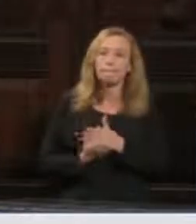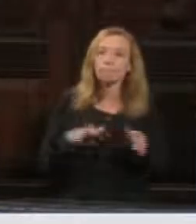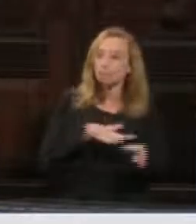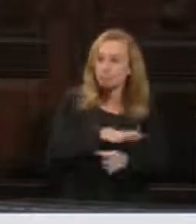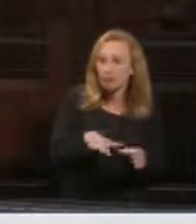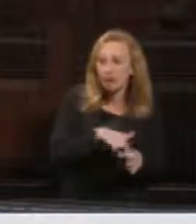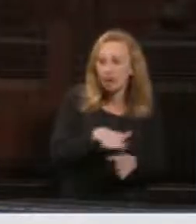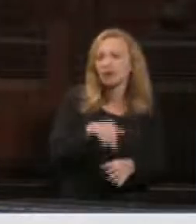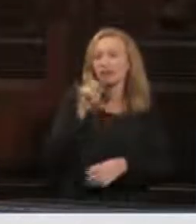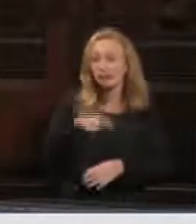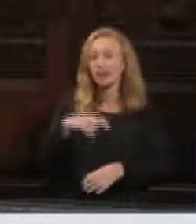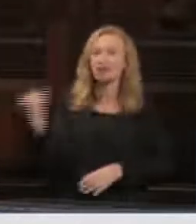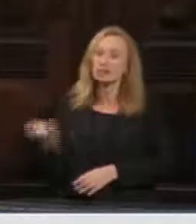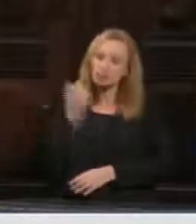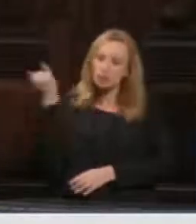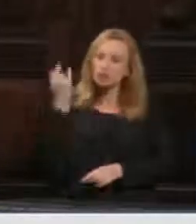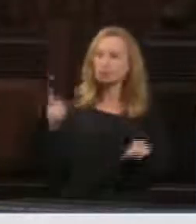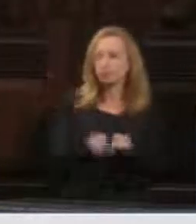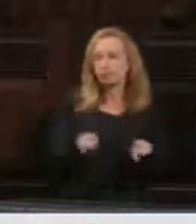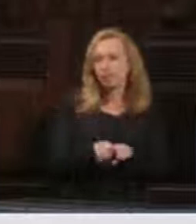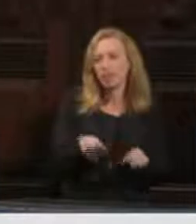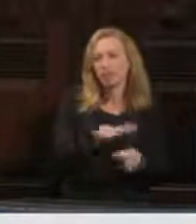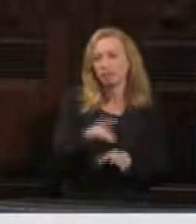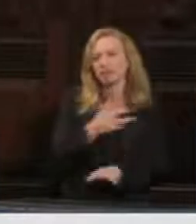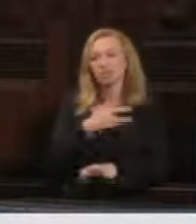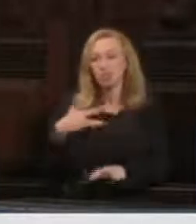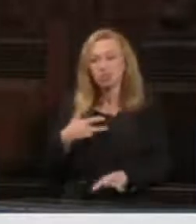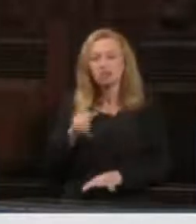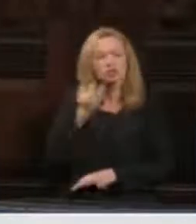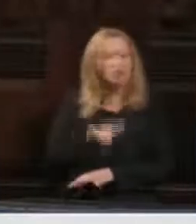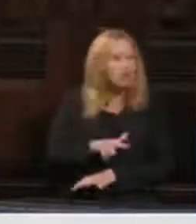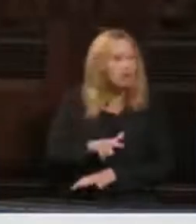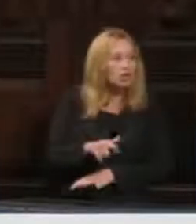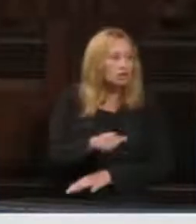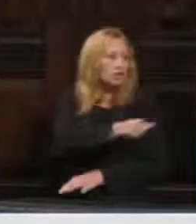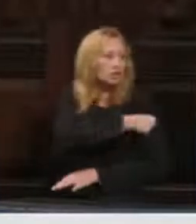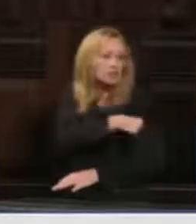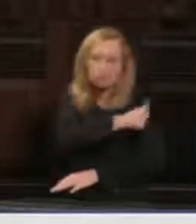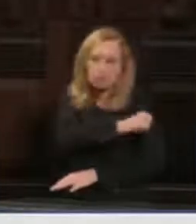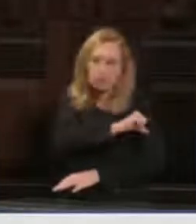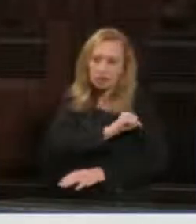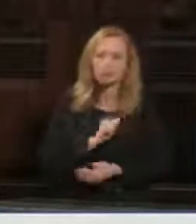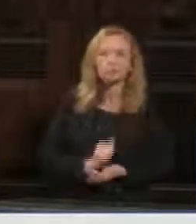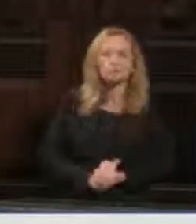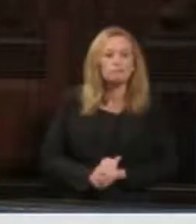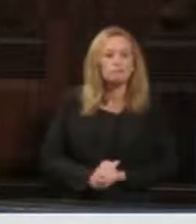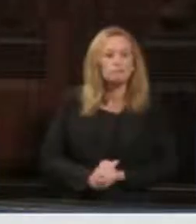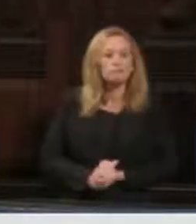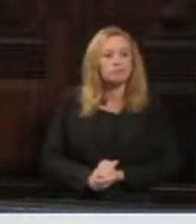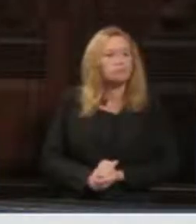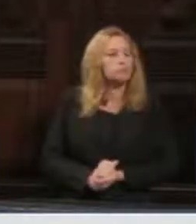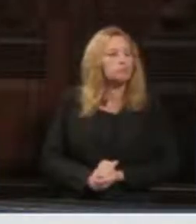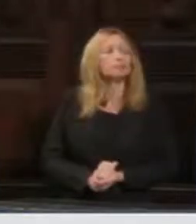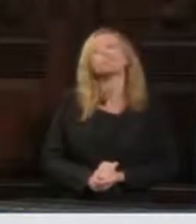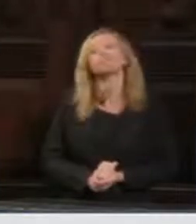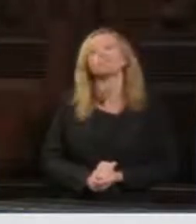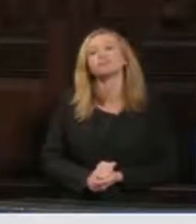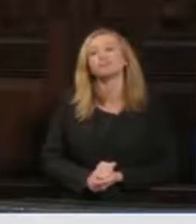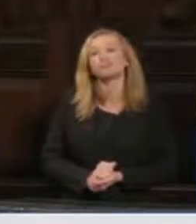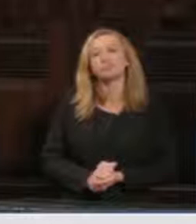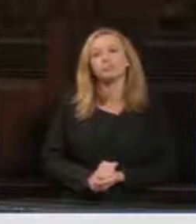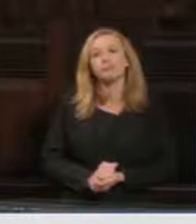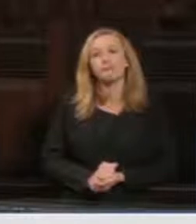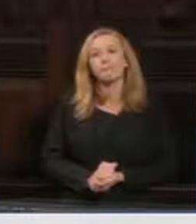é muito importante na área da saúde, né, que é a categoria de enfermagem, e que